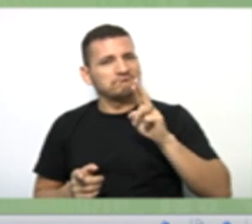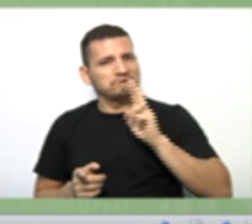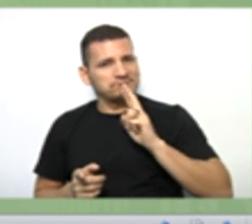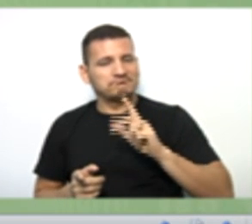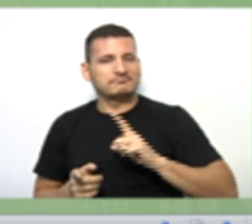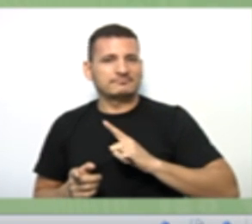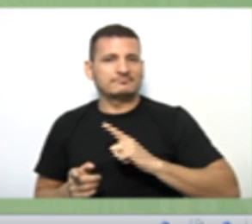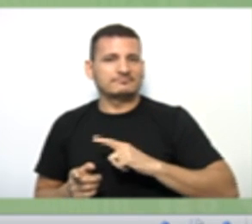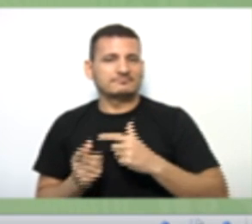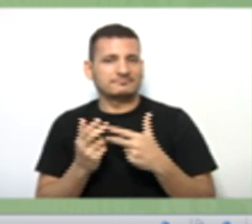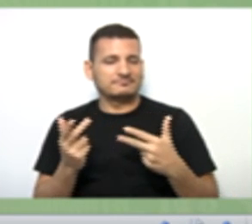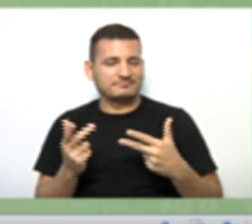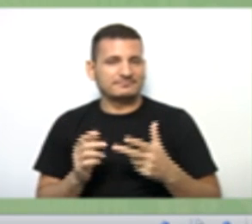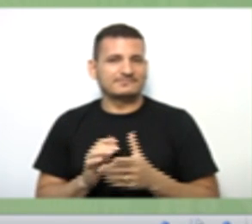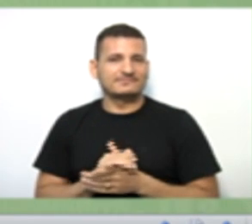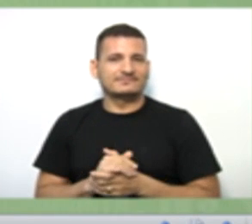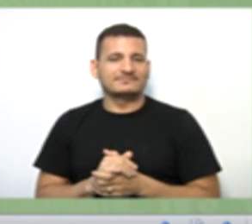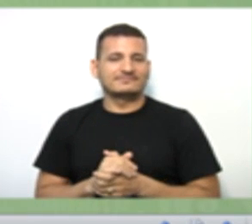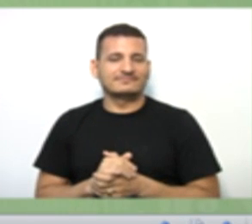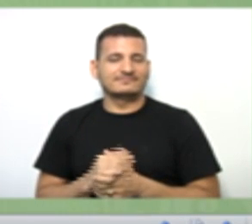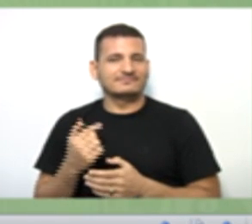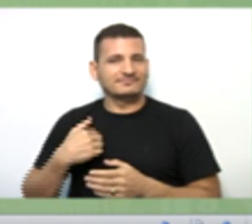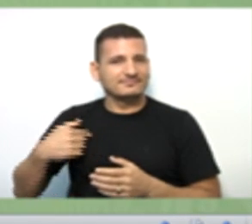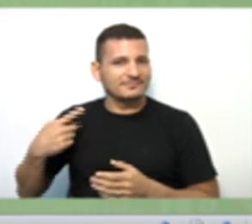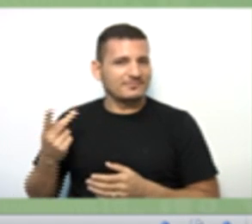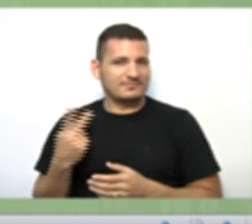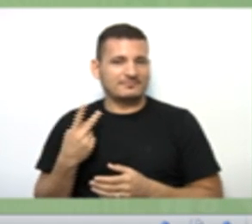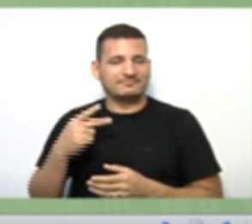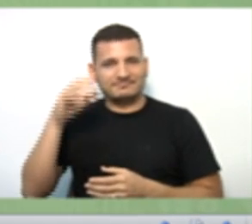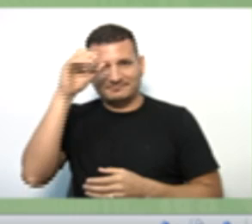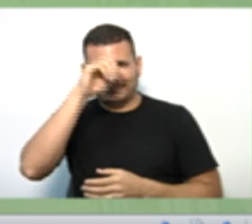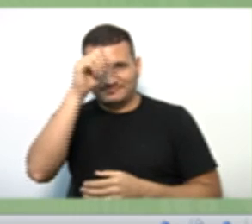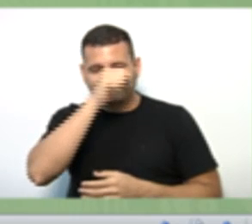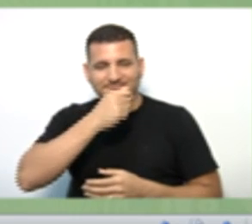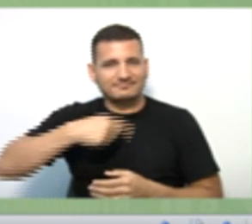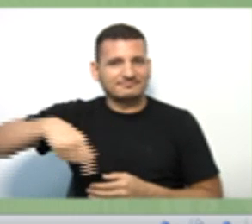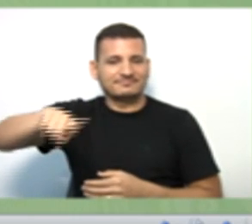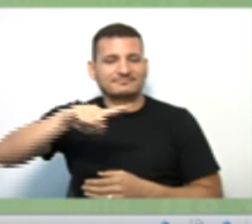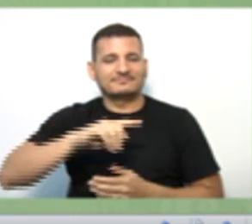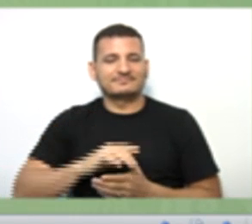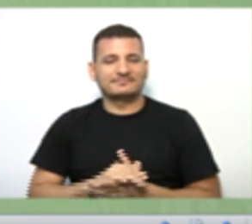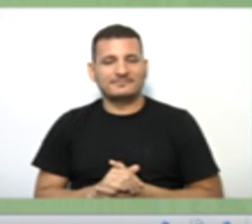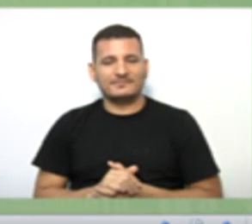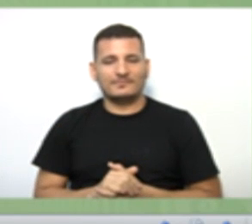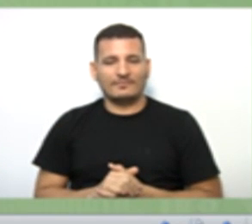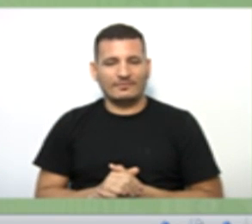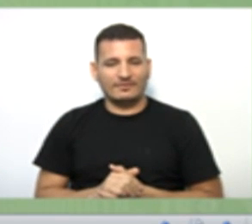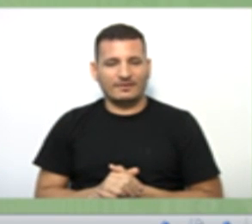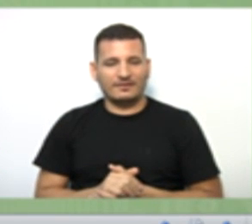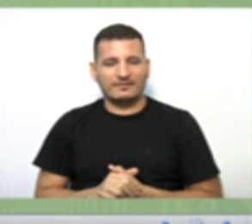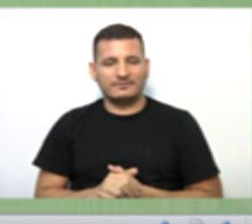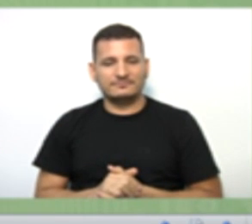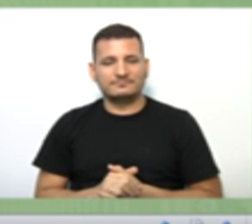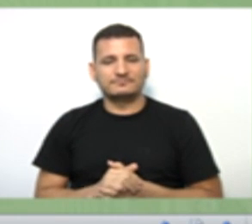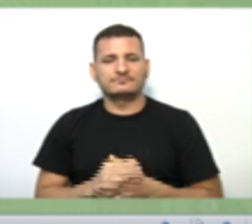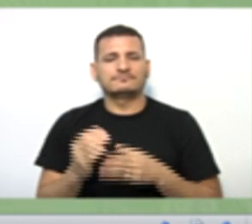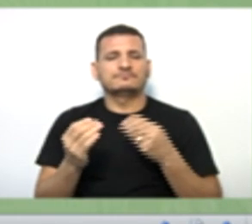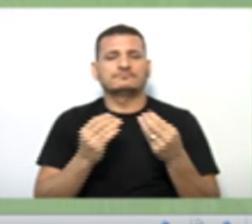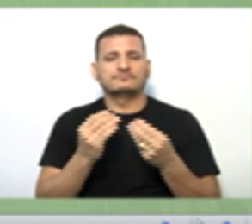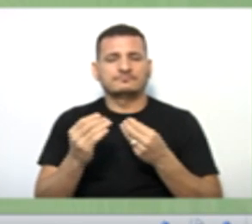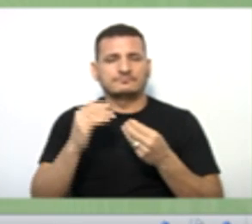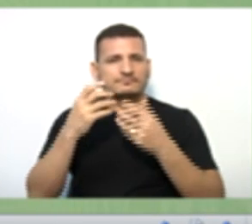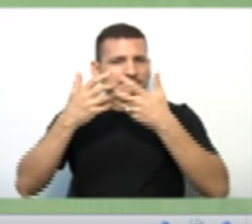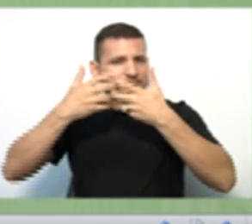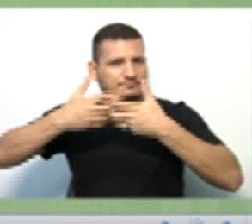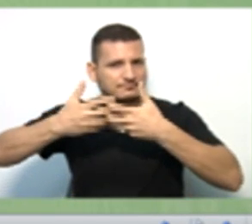gente tá nem A gente que esperava. vai aprender com eles. Acho que a gente que tá com dificuldade aqui, né, professor? É isso aí. E essa aqui, professor, como podemos definir o